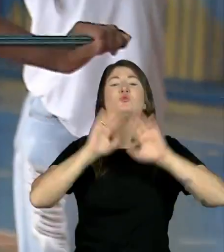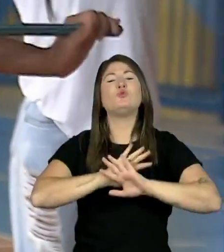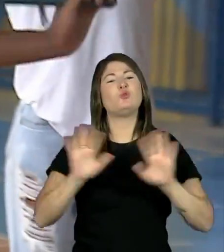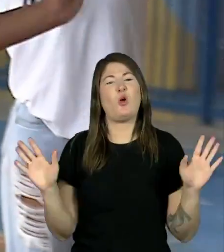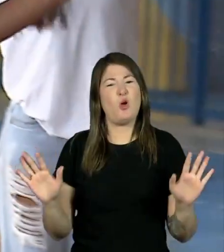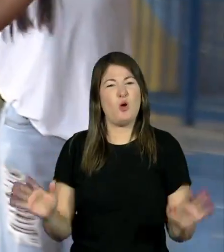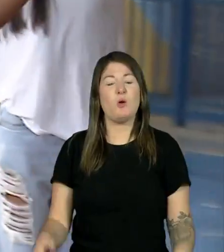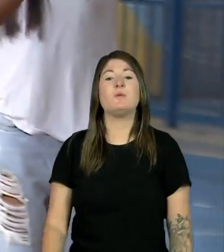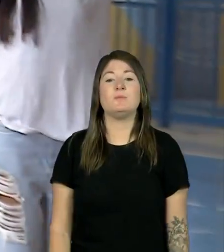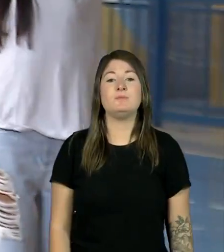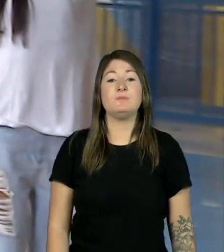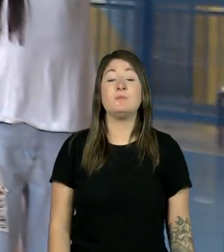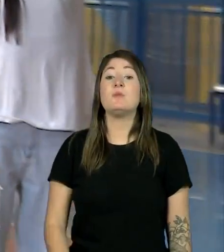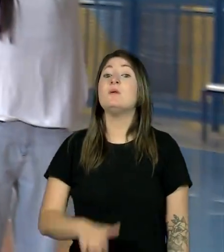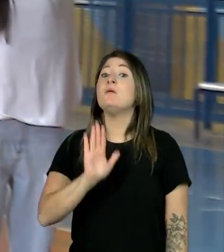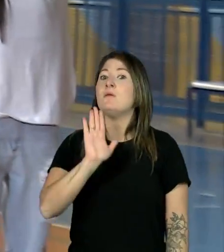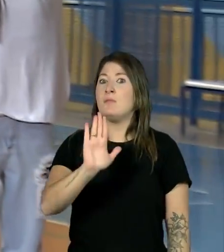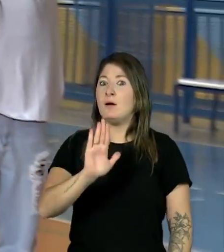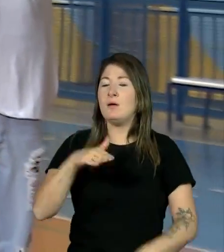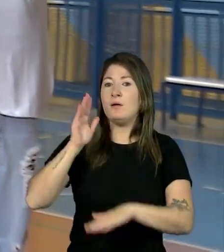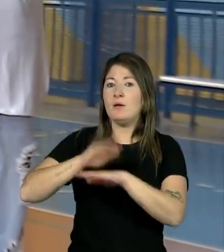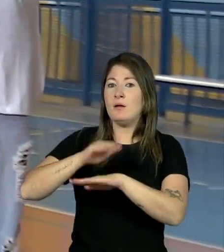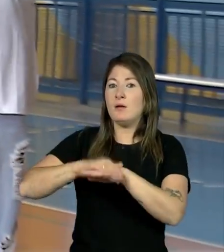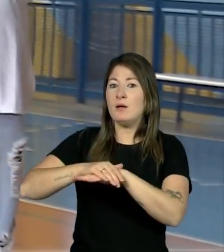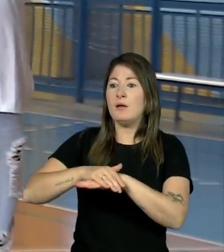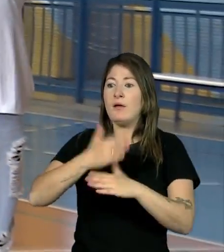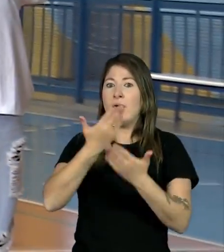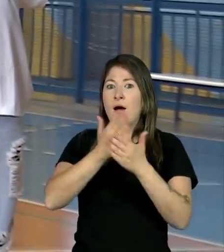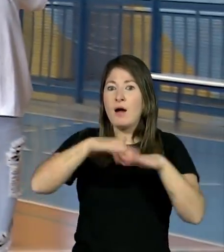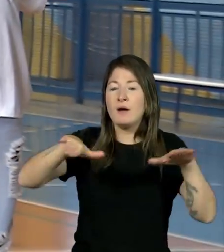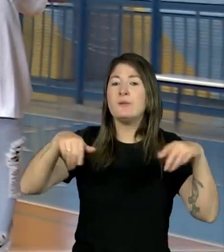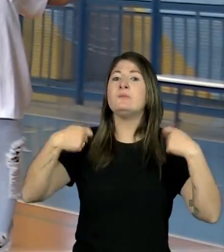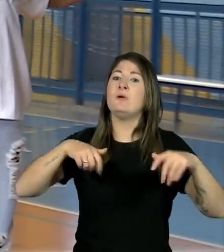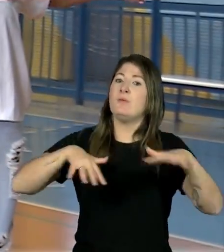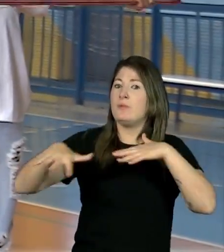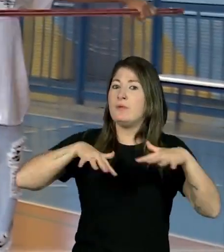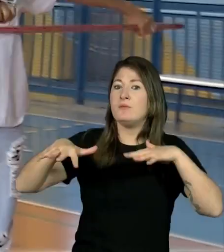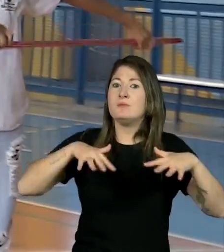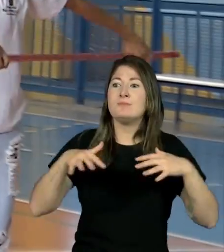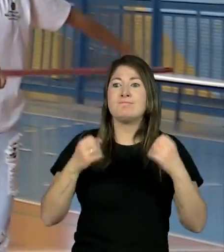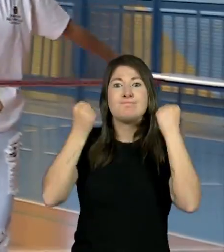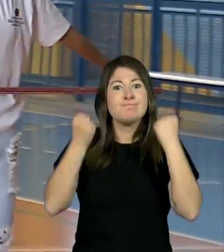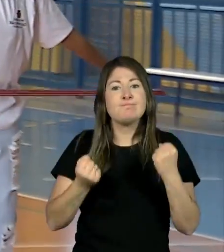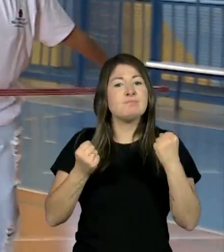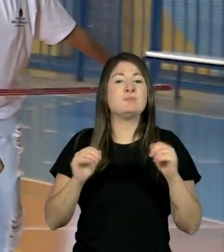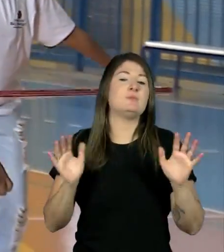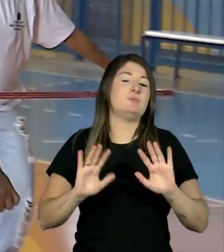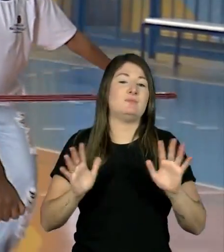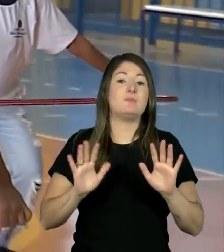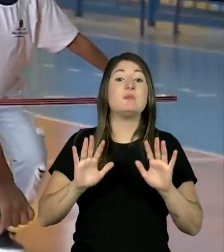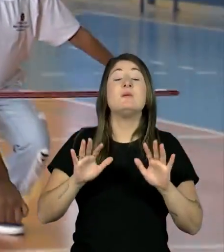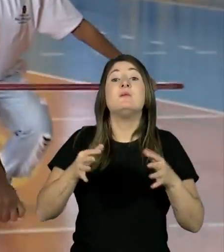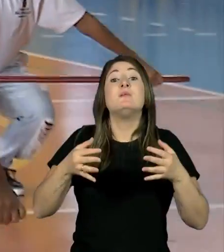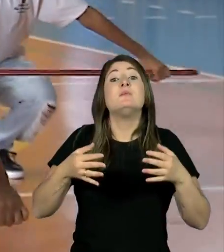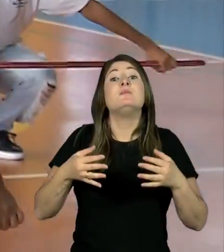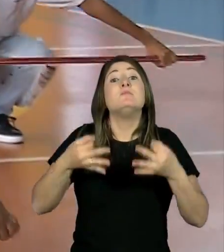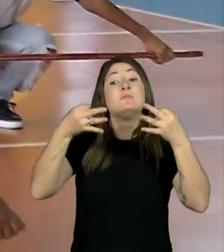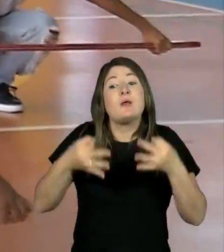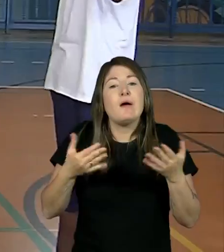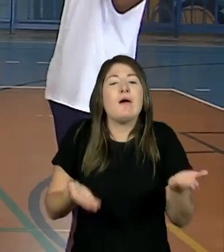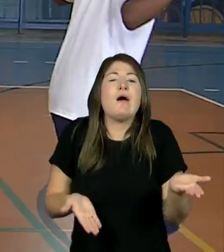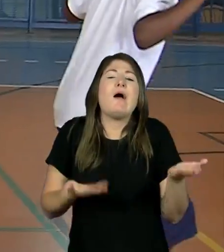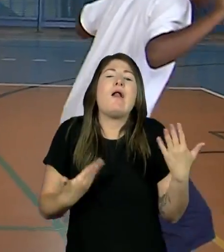fazer tudo isso, os alunos aprendem os movimentos sem a utilização de peso, para focarem apenas na